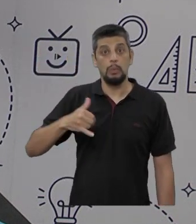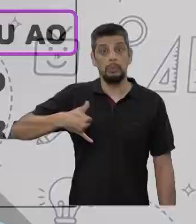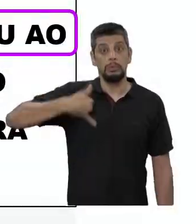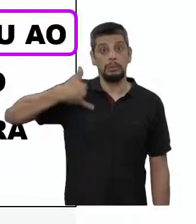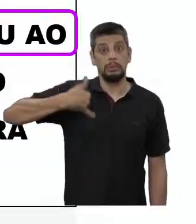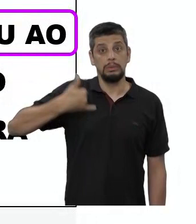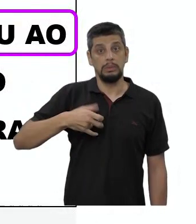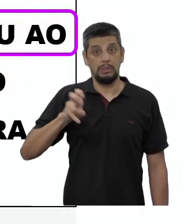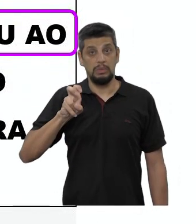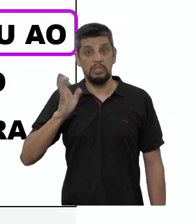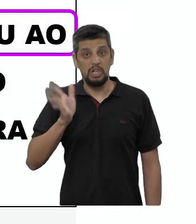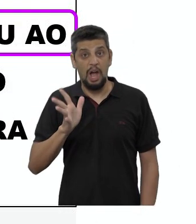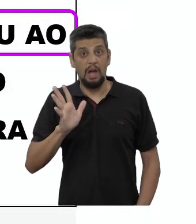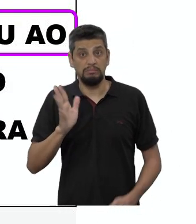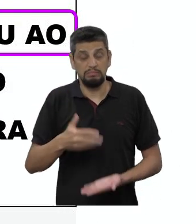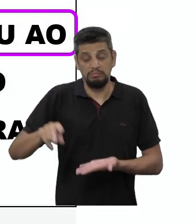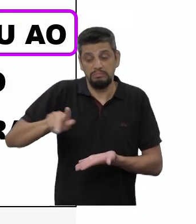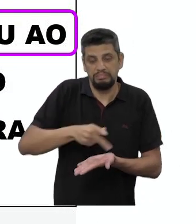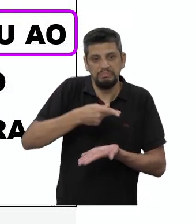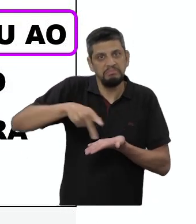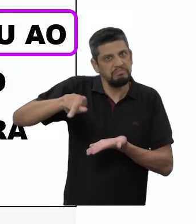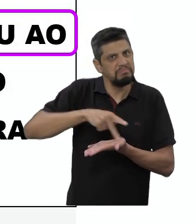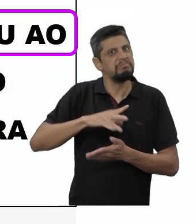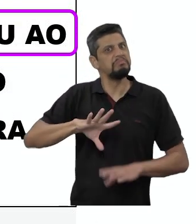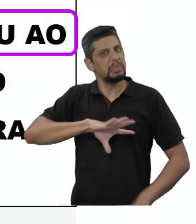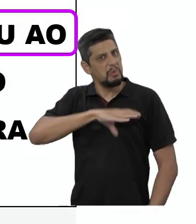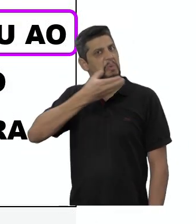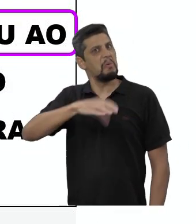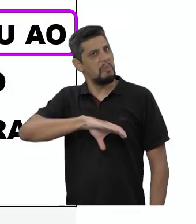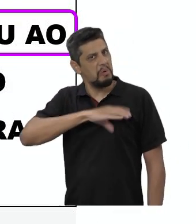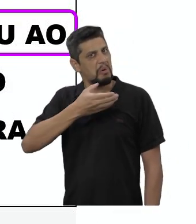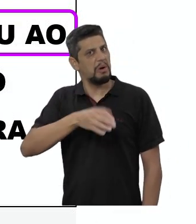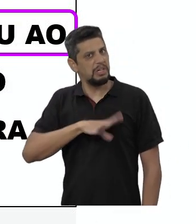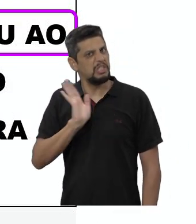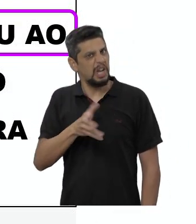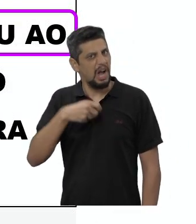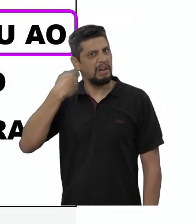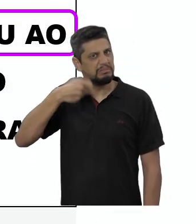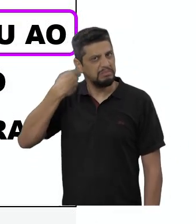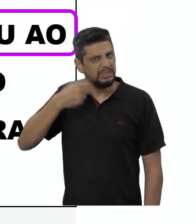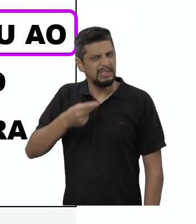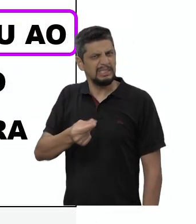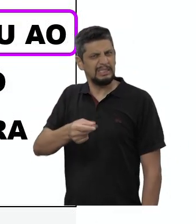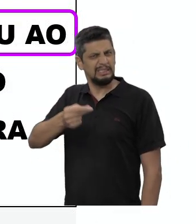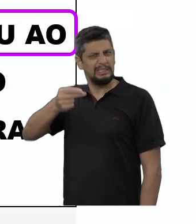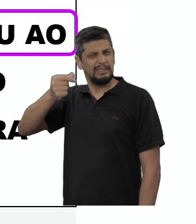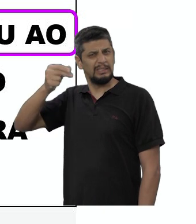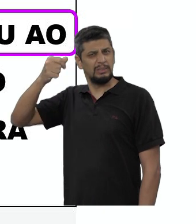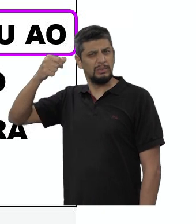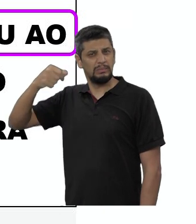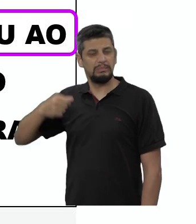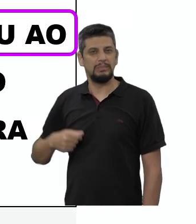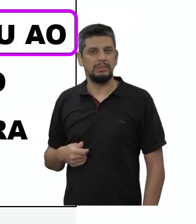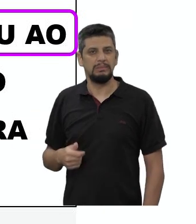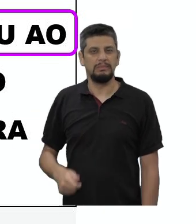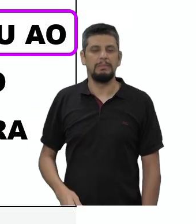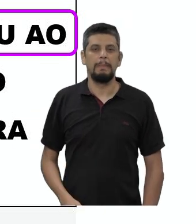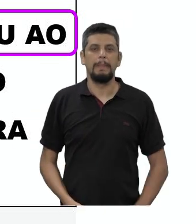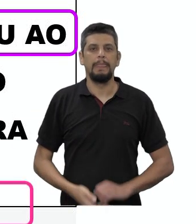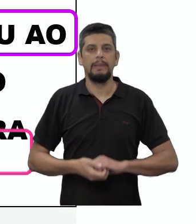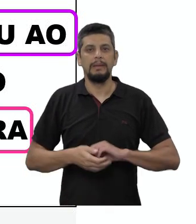apenas 5 anos ele já subiu no palco para dançar. Que corajoso, né? Já era um artista desde muito